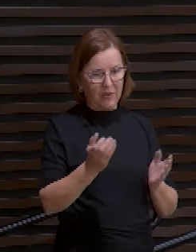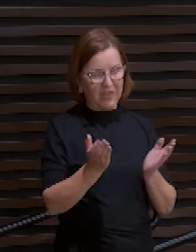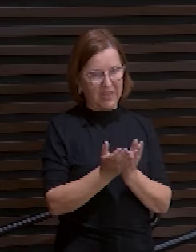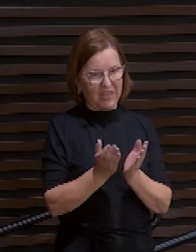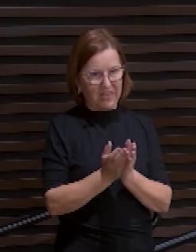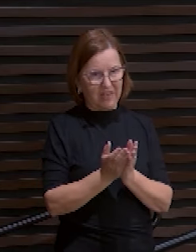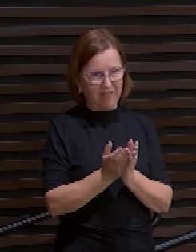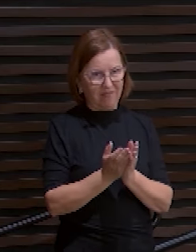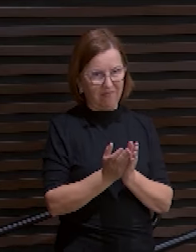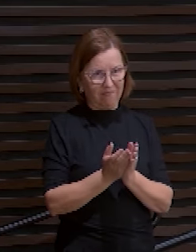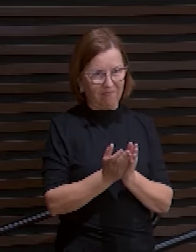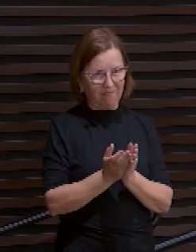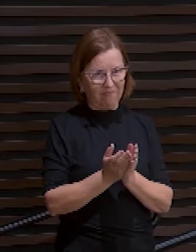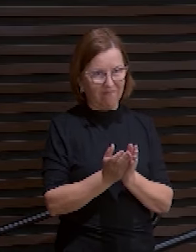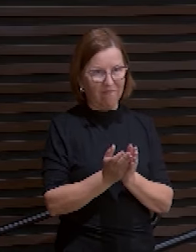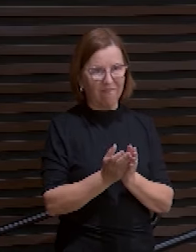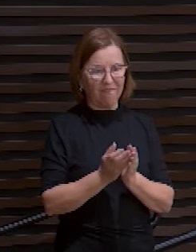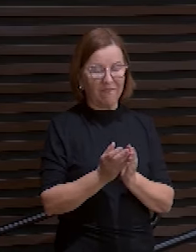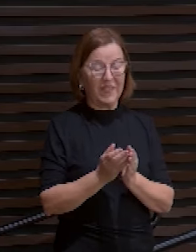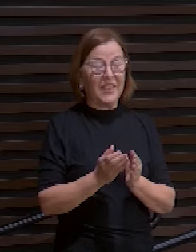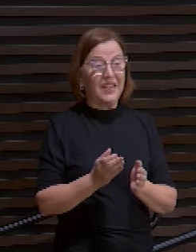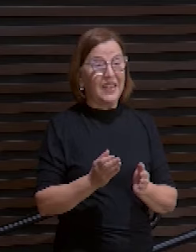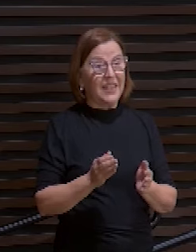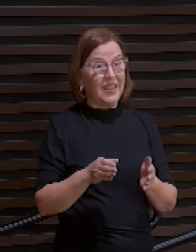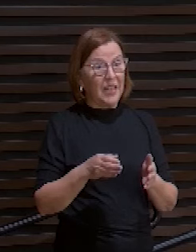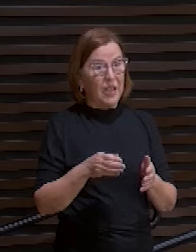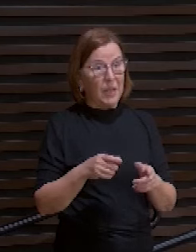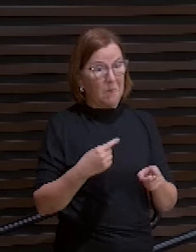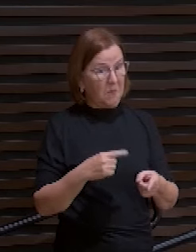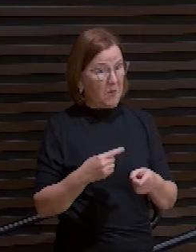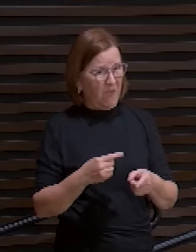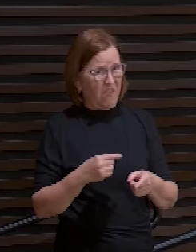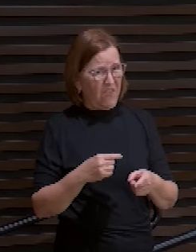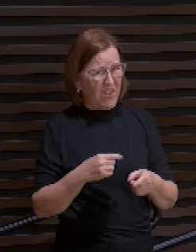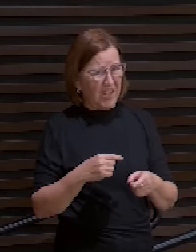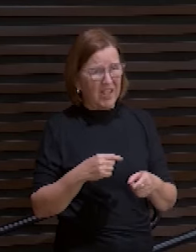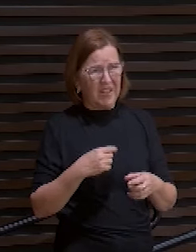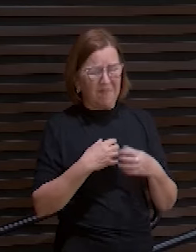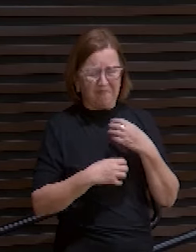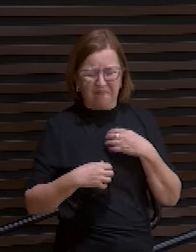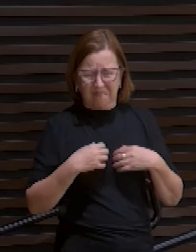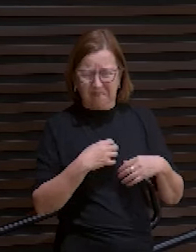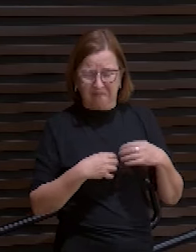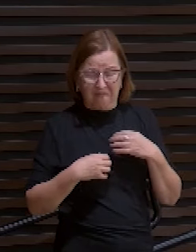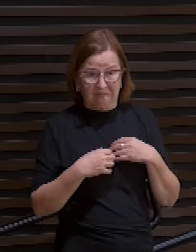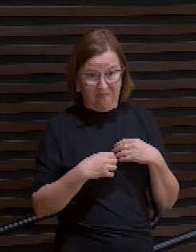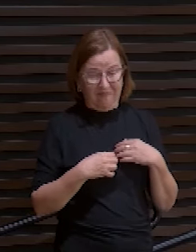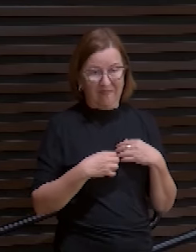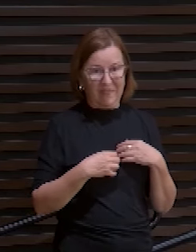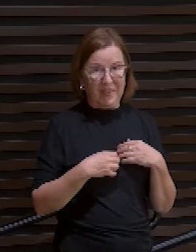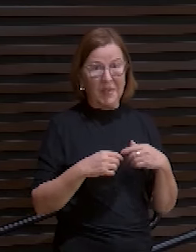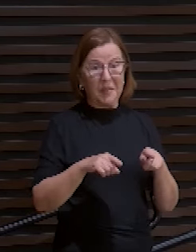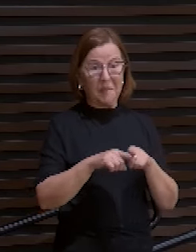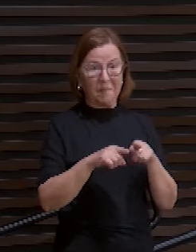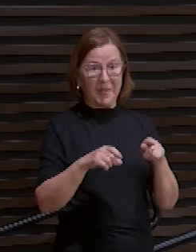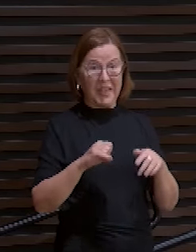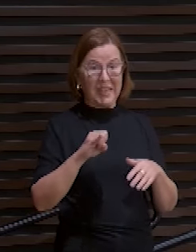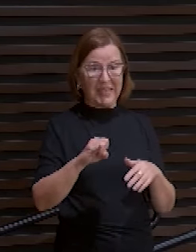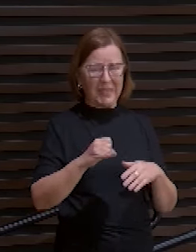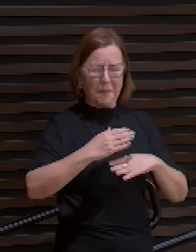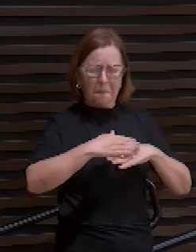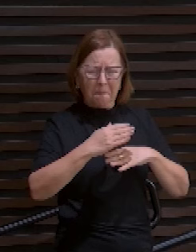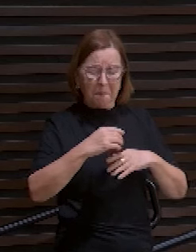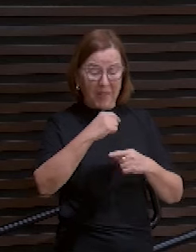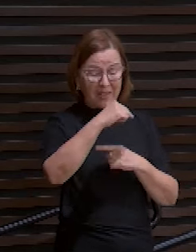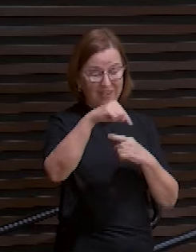em sua vida vê se você se identifica com isso mas quanto mais mais santificado ele